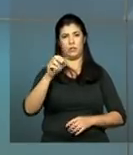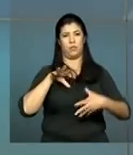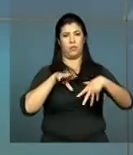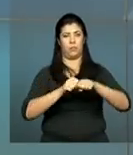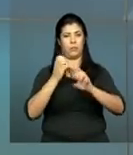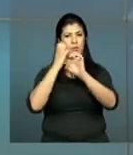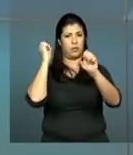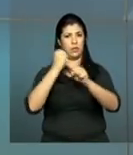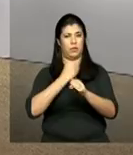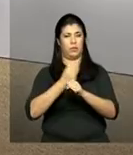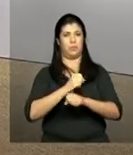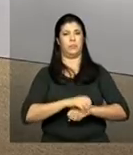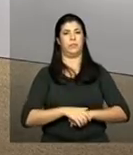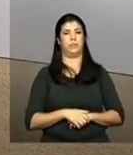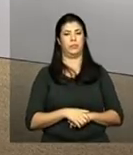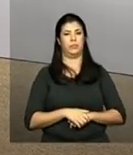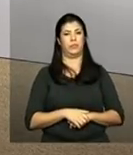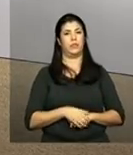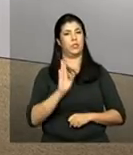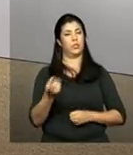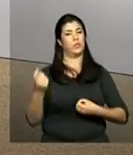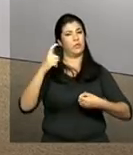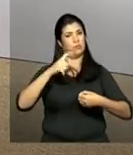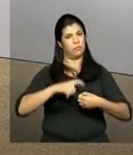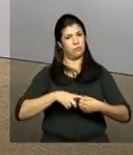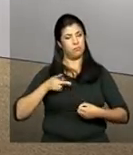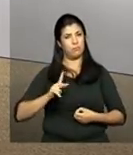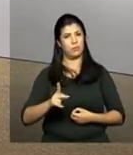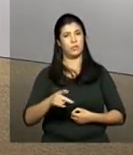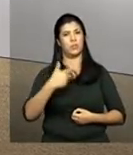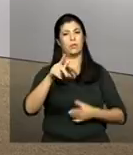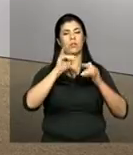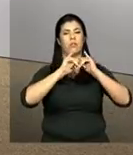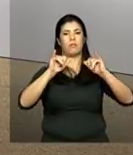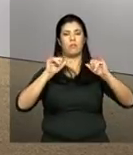em engenharia civil. E nós podemos voltar a qualquer momento com